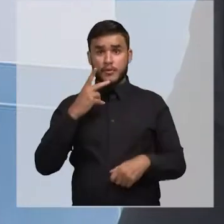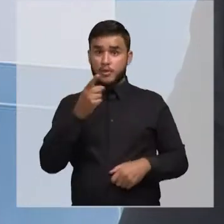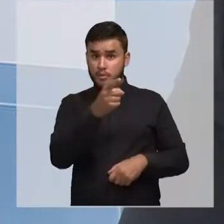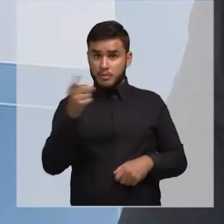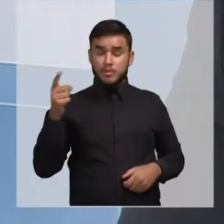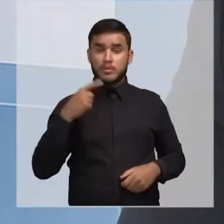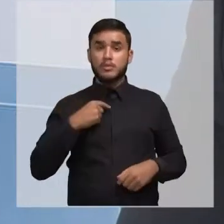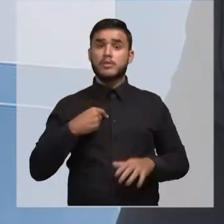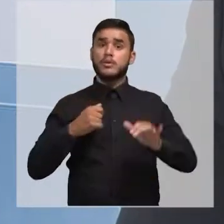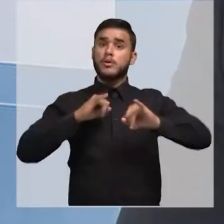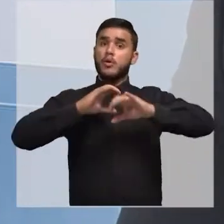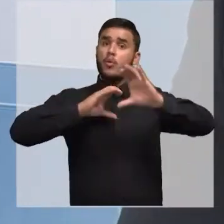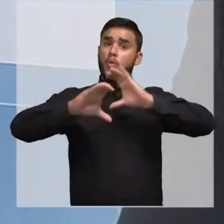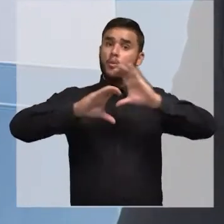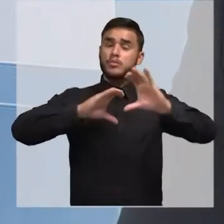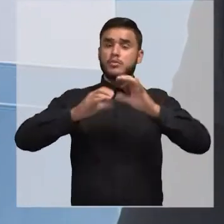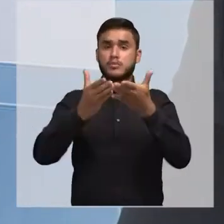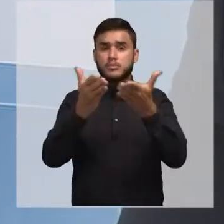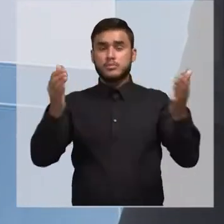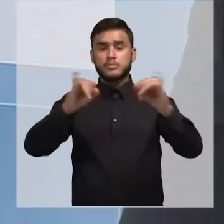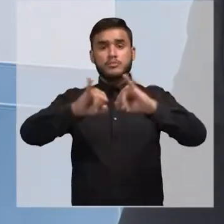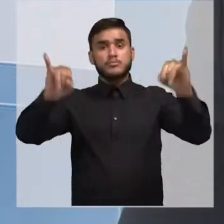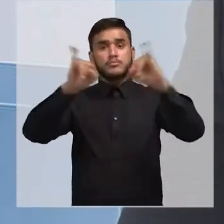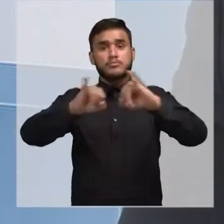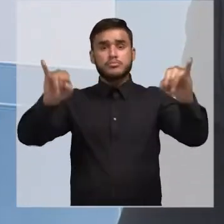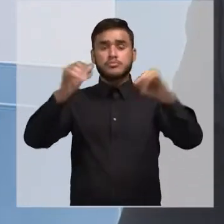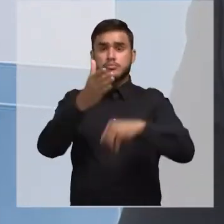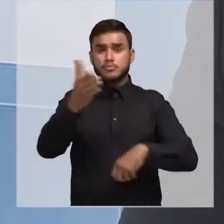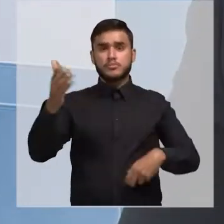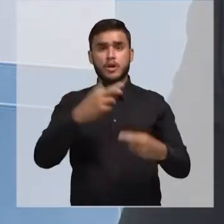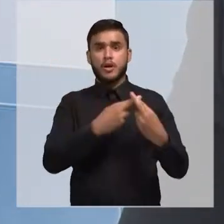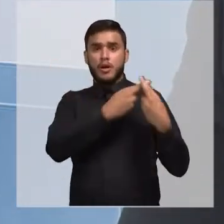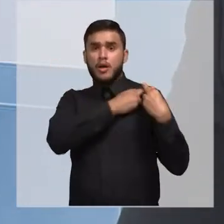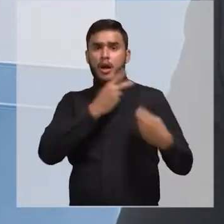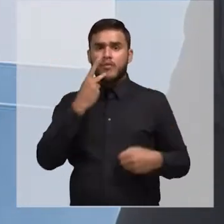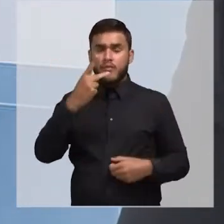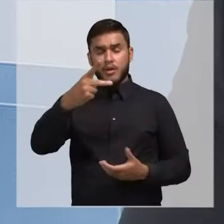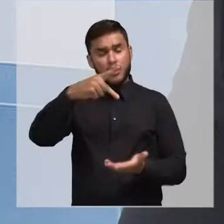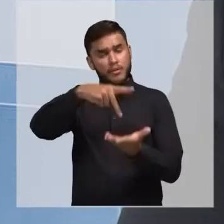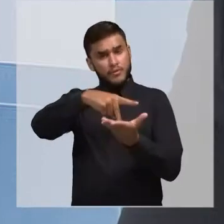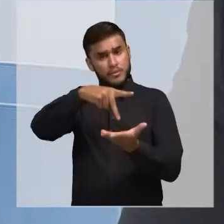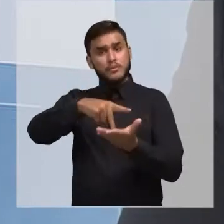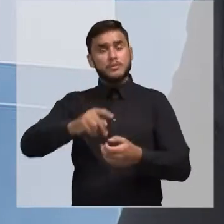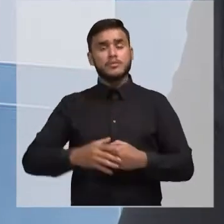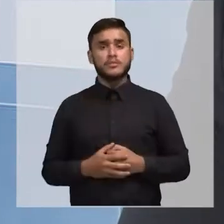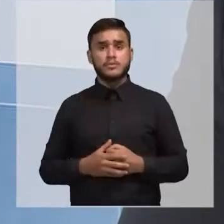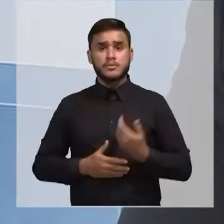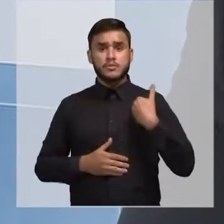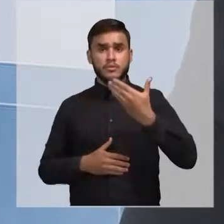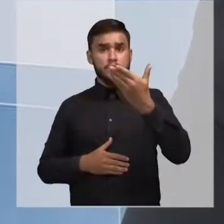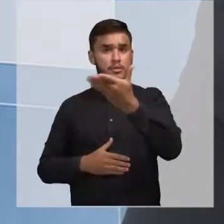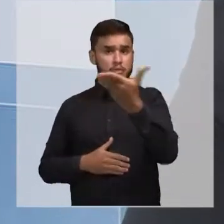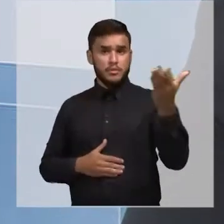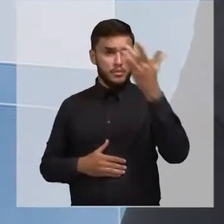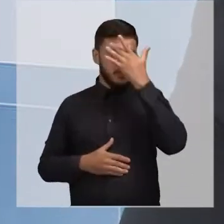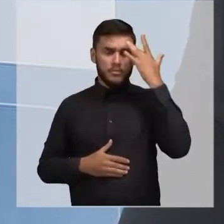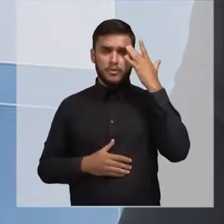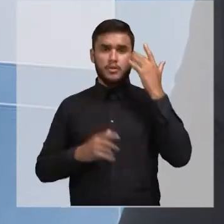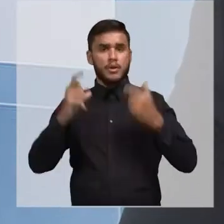e a gente que faz. Por que somos nós? Porque nós temos responsabilidade no que falamos. Eu estou falando aqui, não está virando público, eu falo